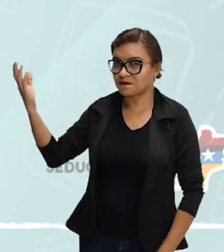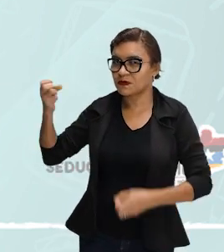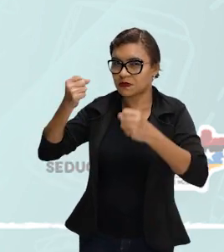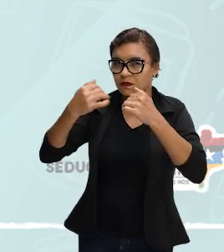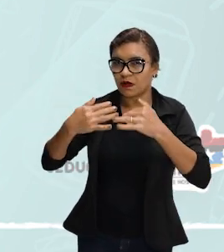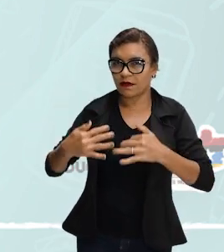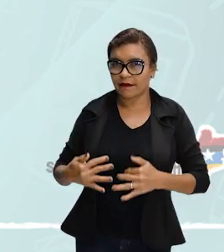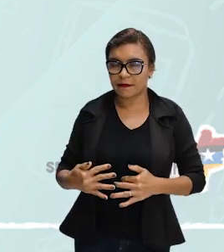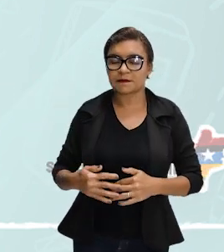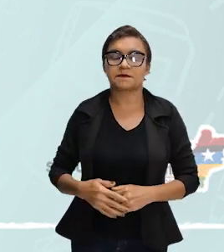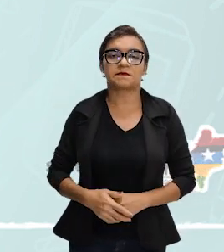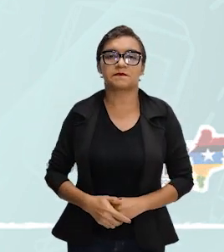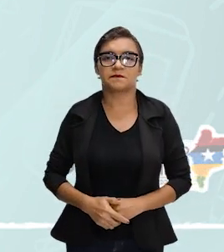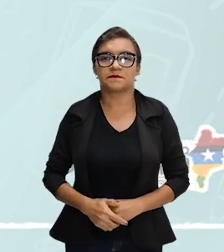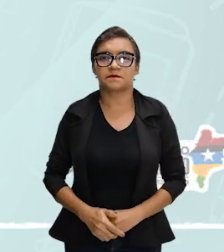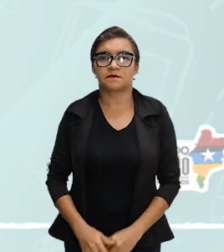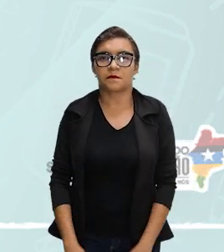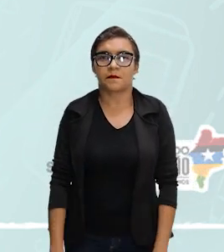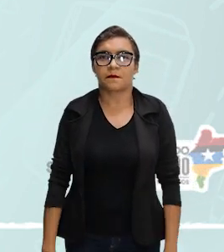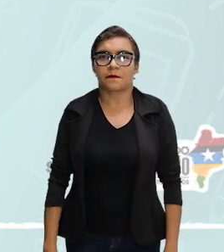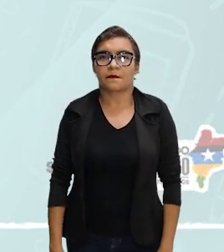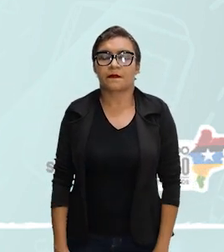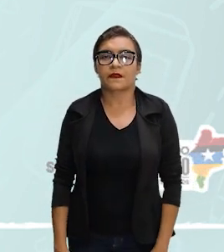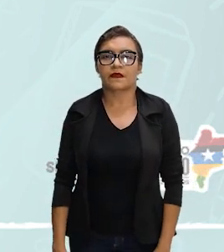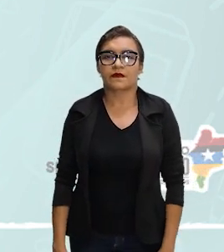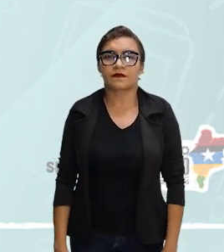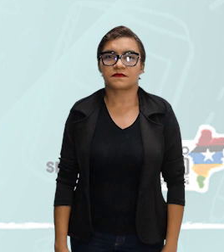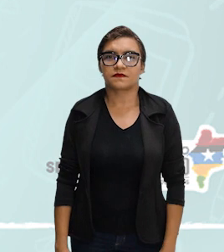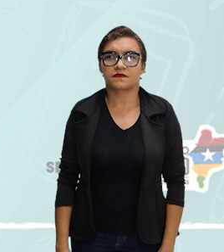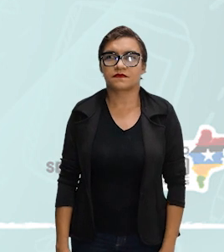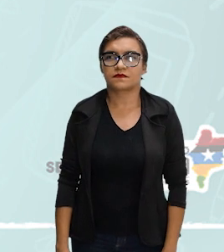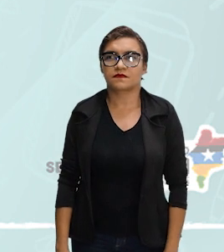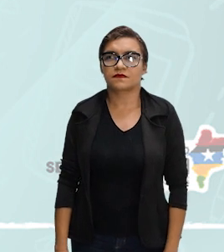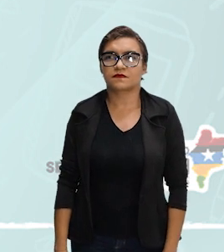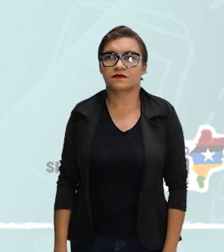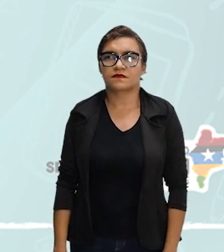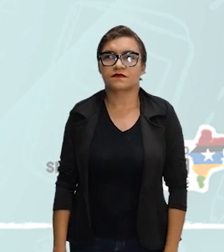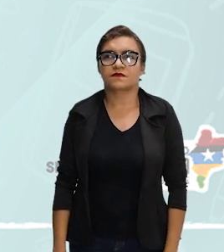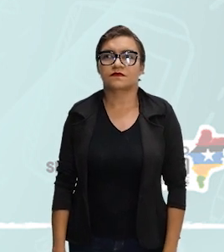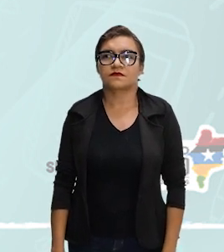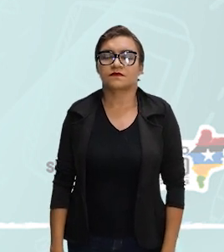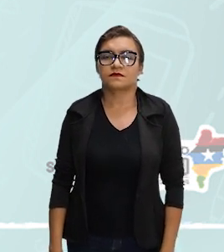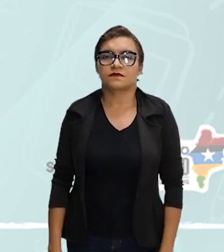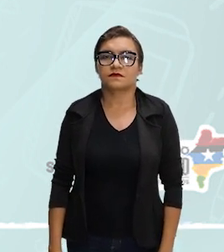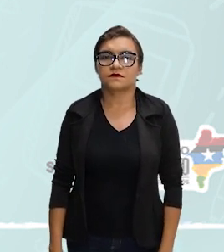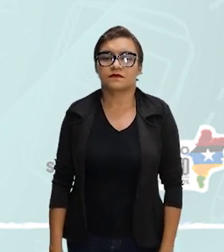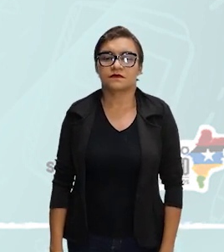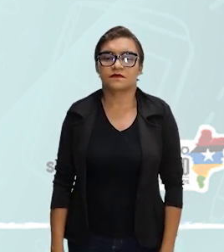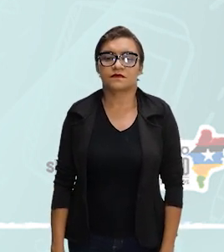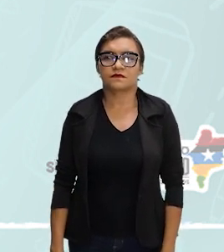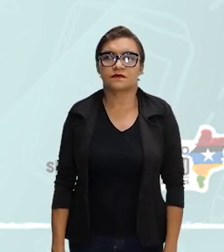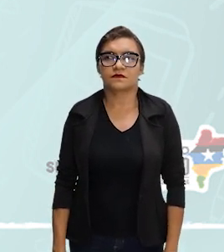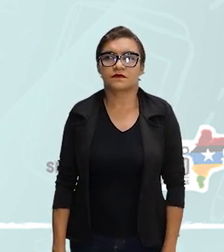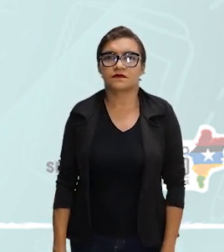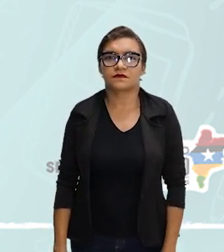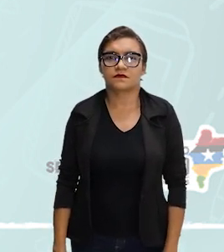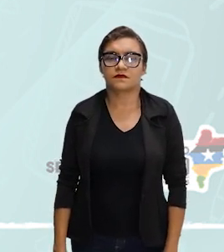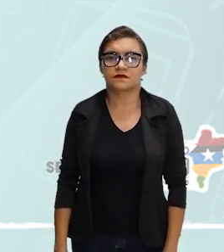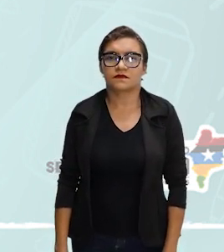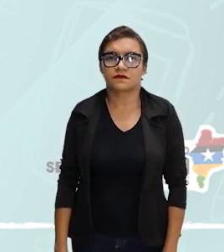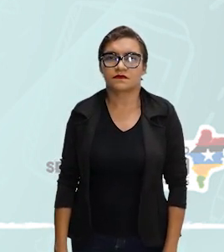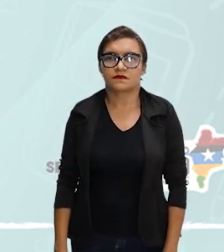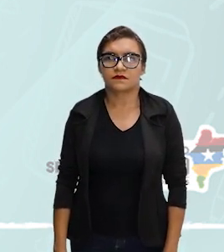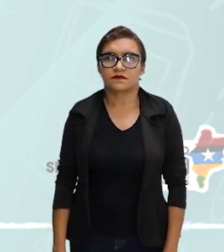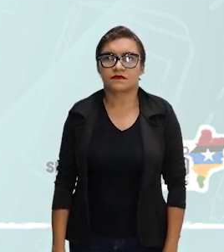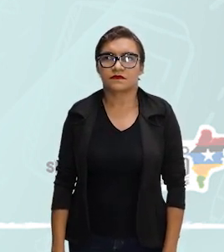ação que ejecuta el sujeto o el estado o proceso en el que se encuentra.